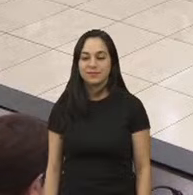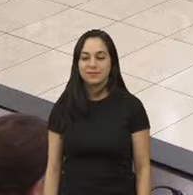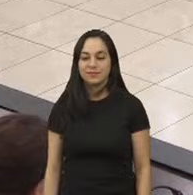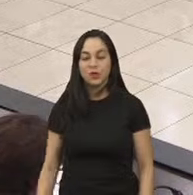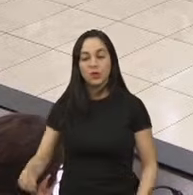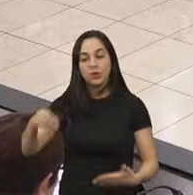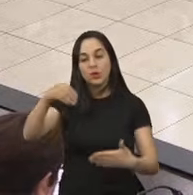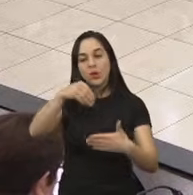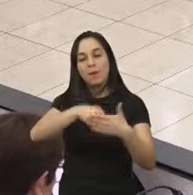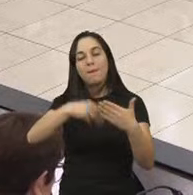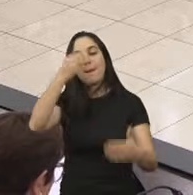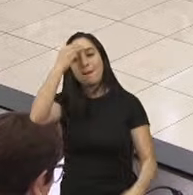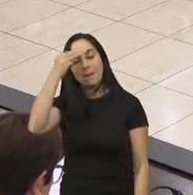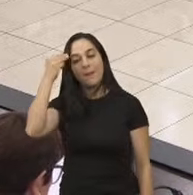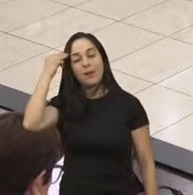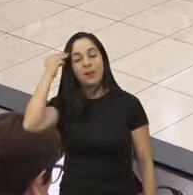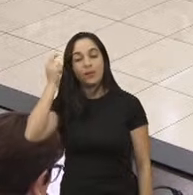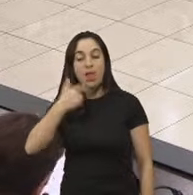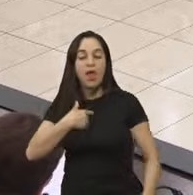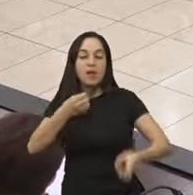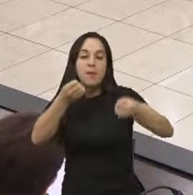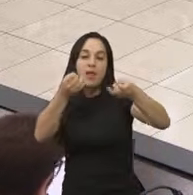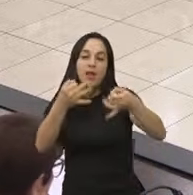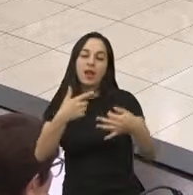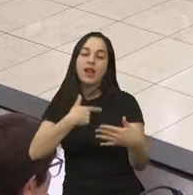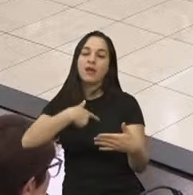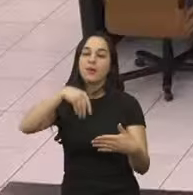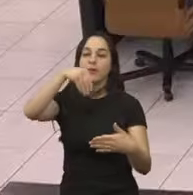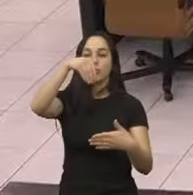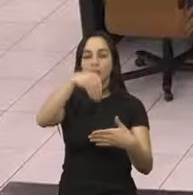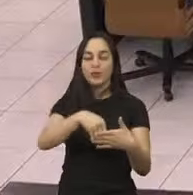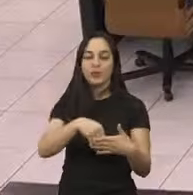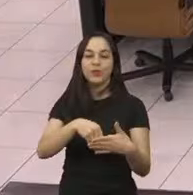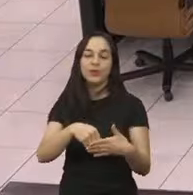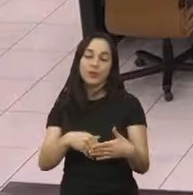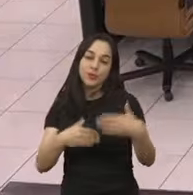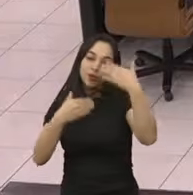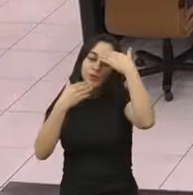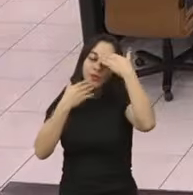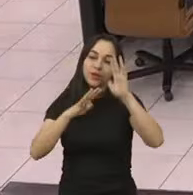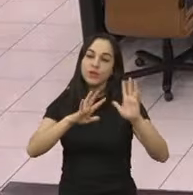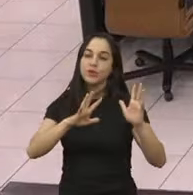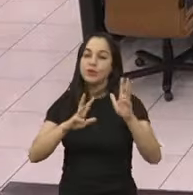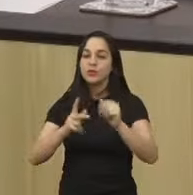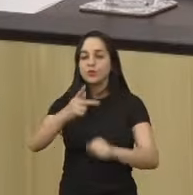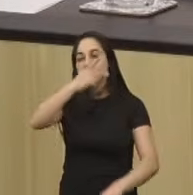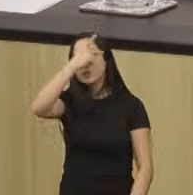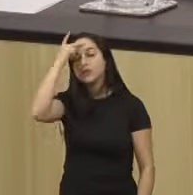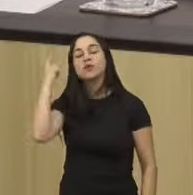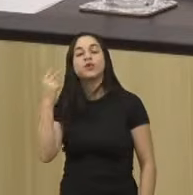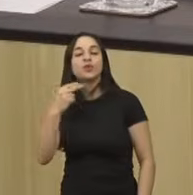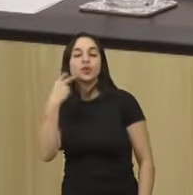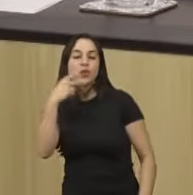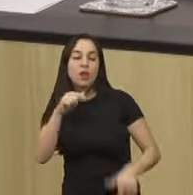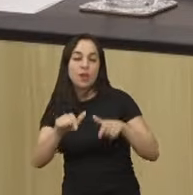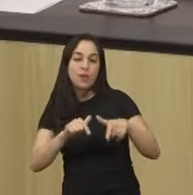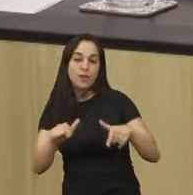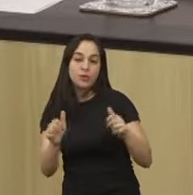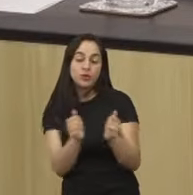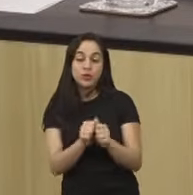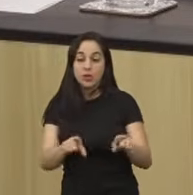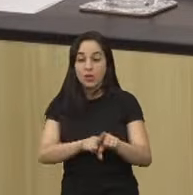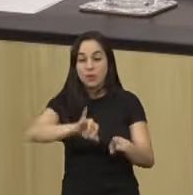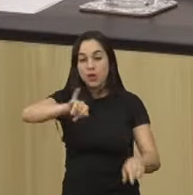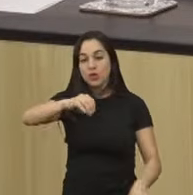Como vota a vereadora Maria Amélia, justificando o meu voto, quero agradecer a todos os pares e agradecer também o João do